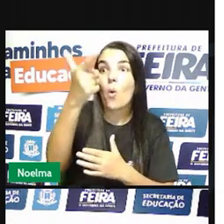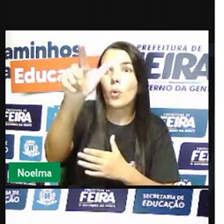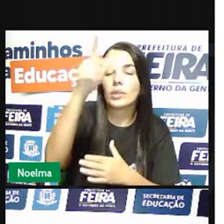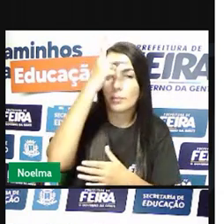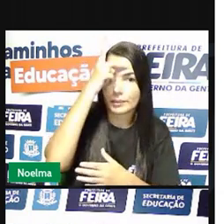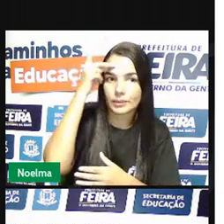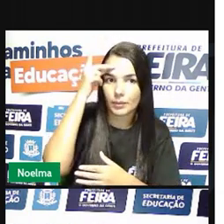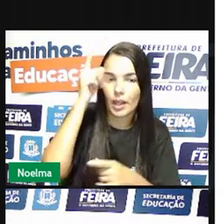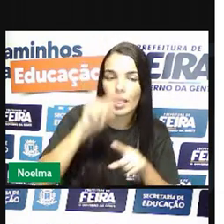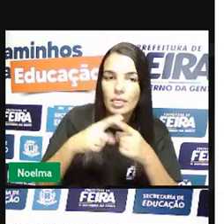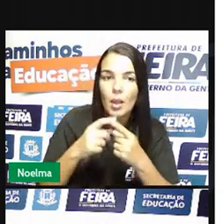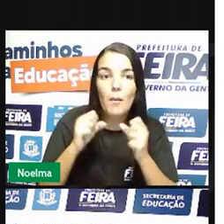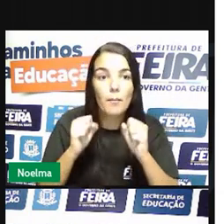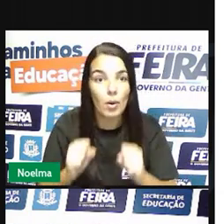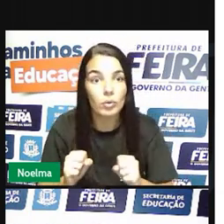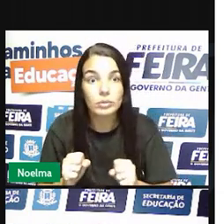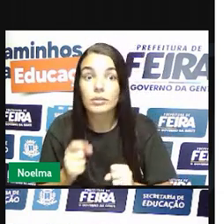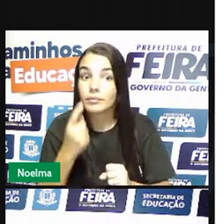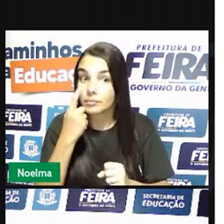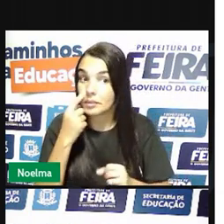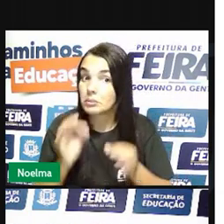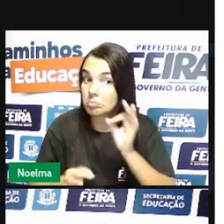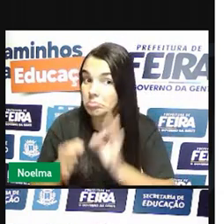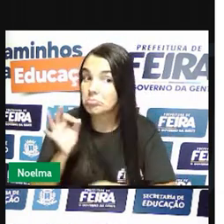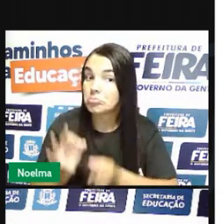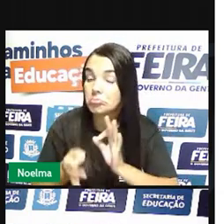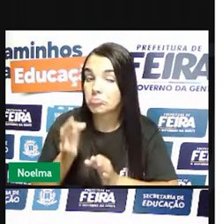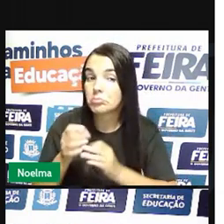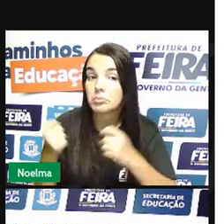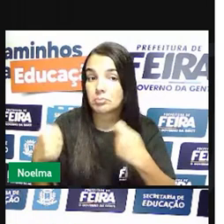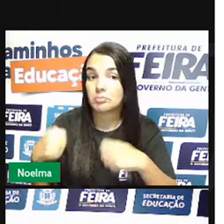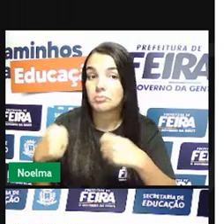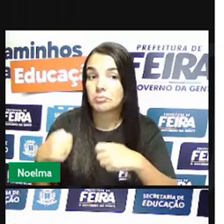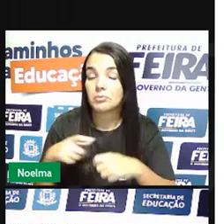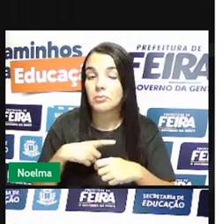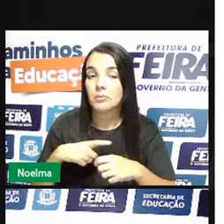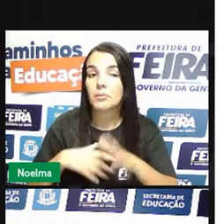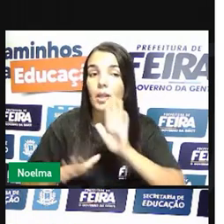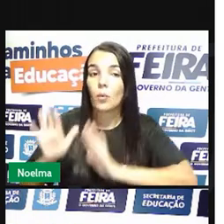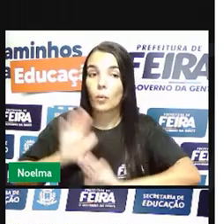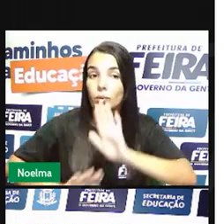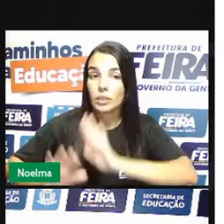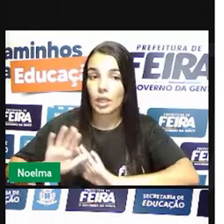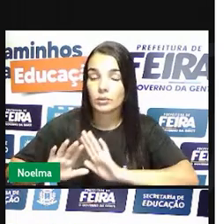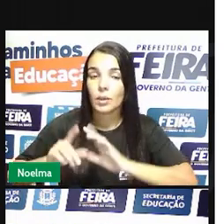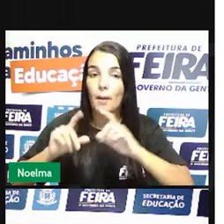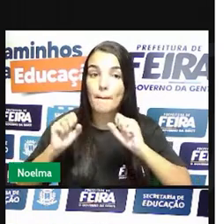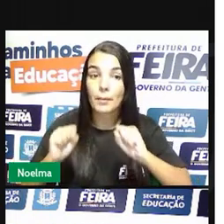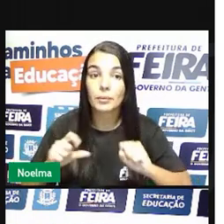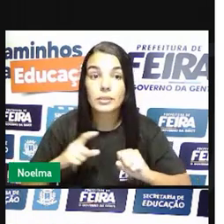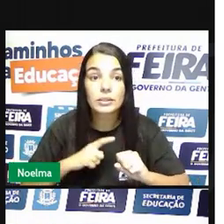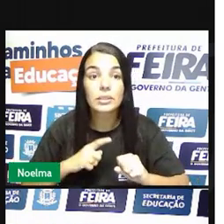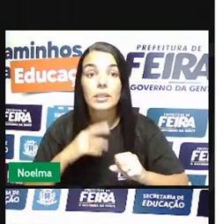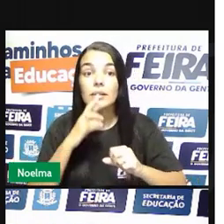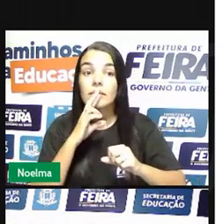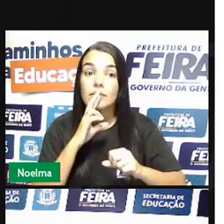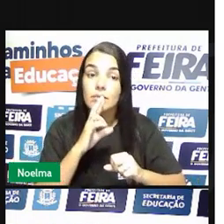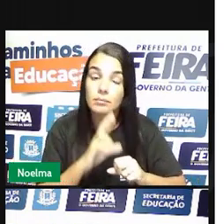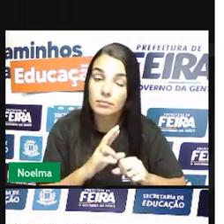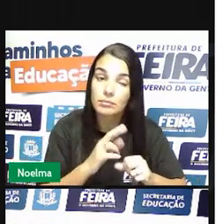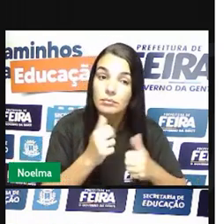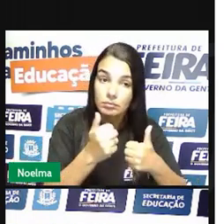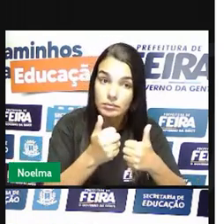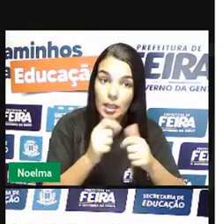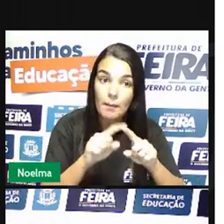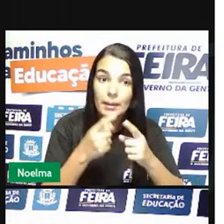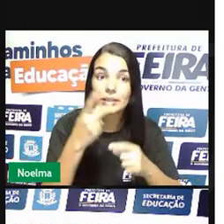isso aí, a pessoa pode responder judicialmente por isso. Então, vocês podem utilizar, sim, as informações, porém, escrevendo com as